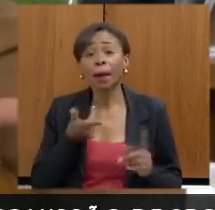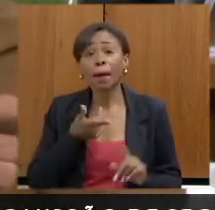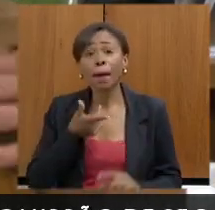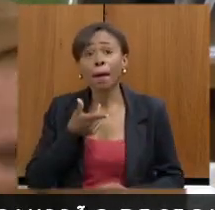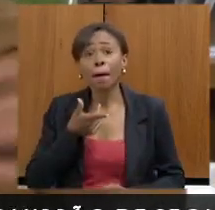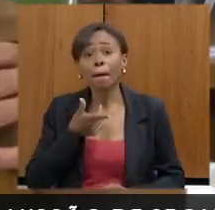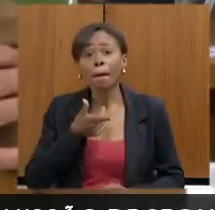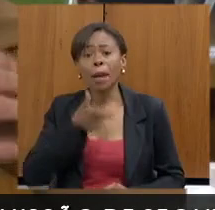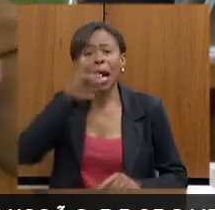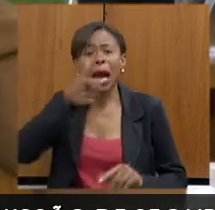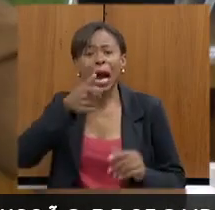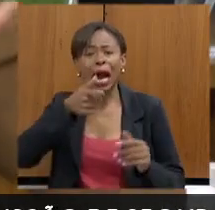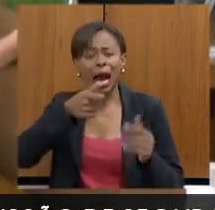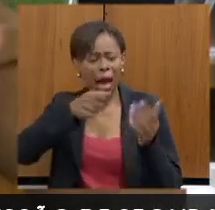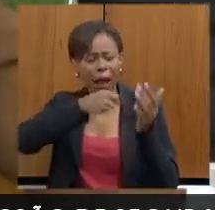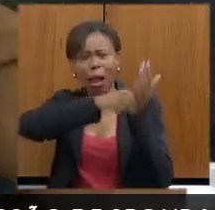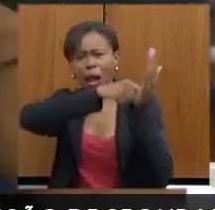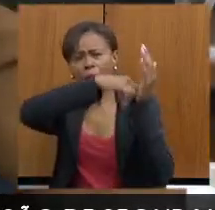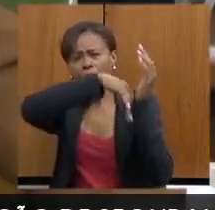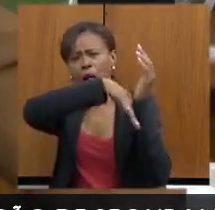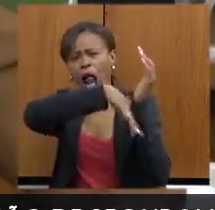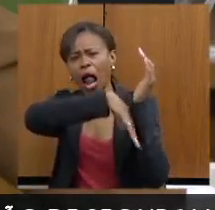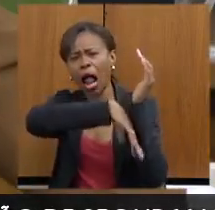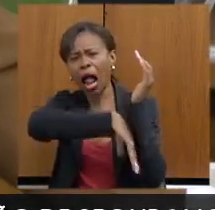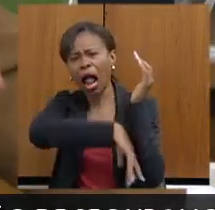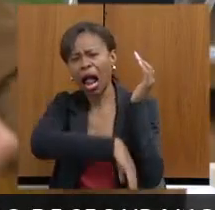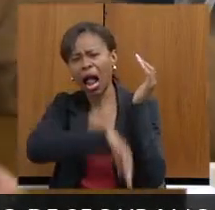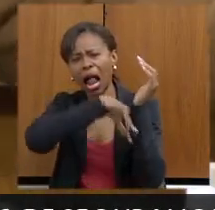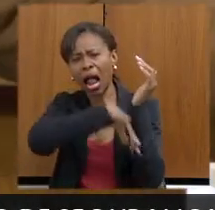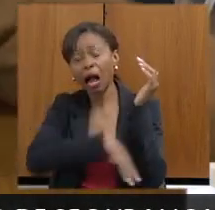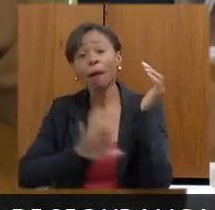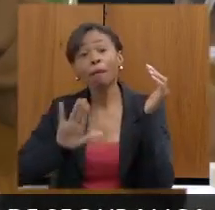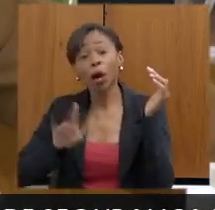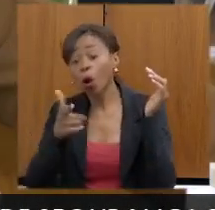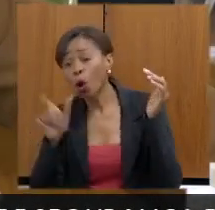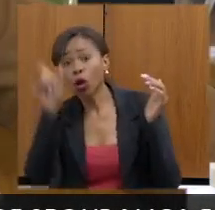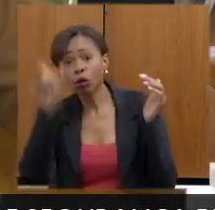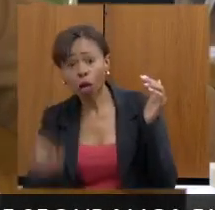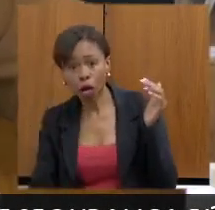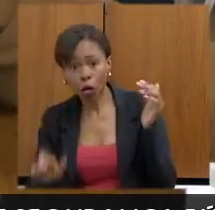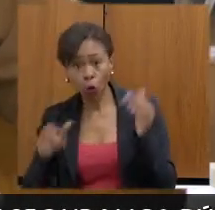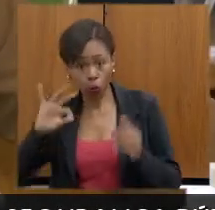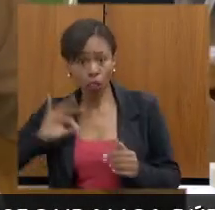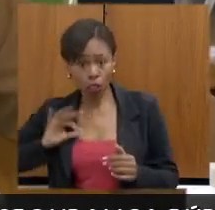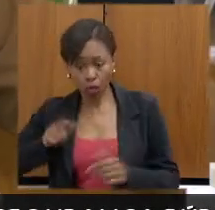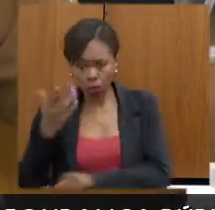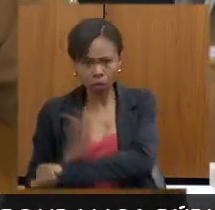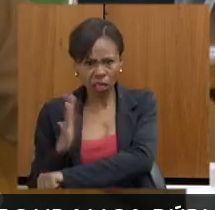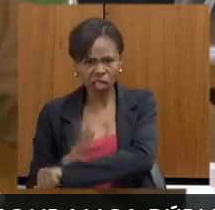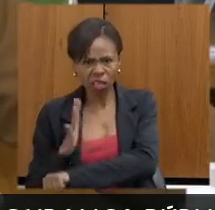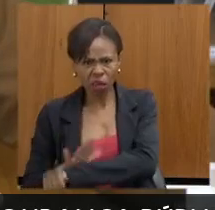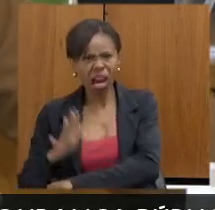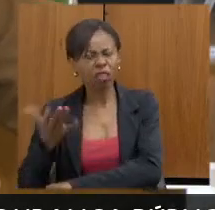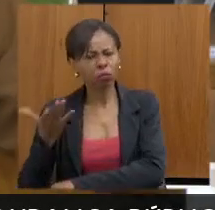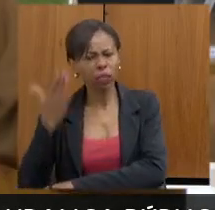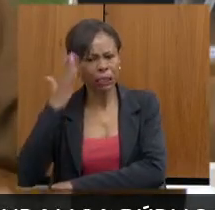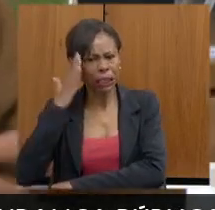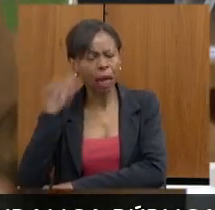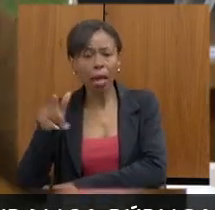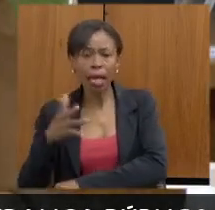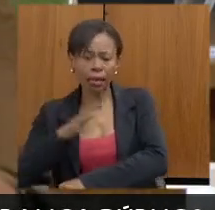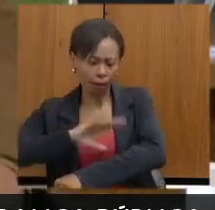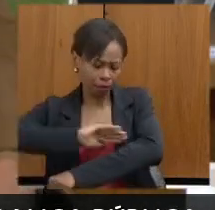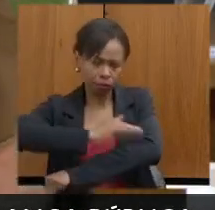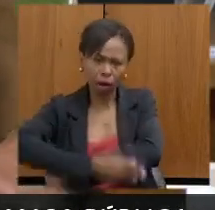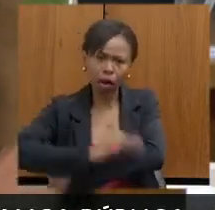tiros comendo esguichando o sangue do braço e foi o treinamento nosso com torniquete que o motorista do que tava junto com ele o que é